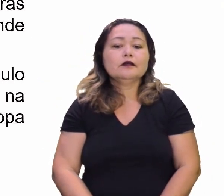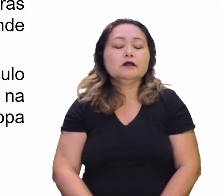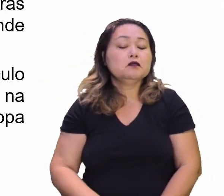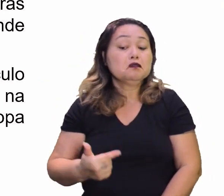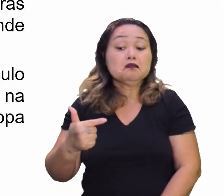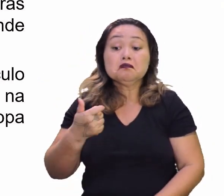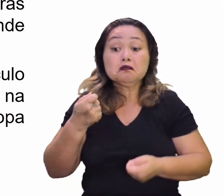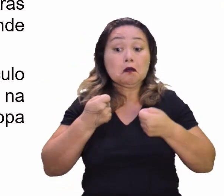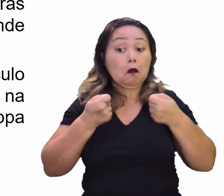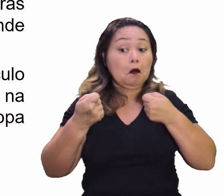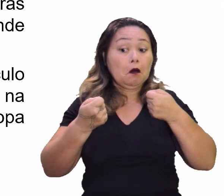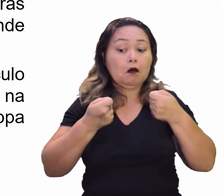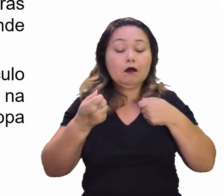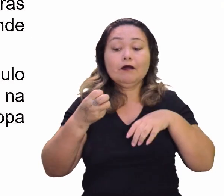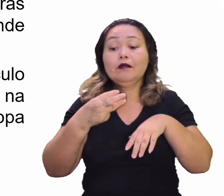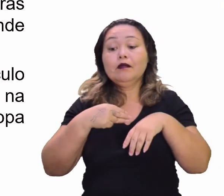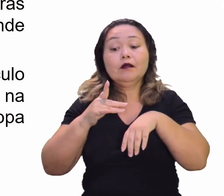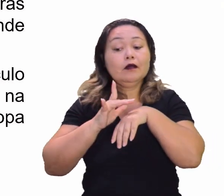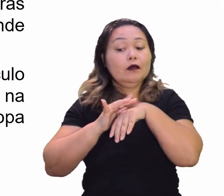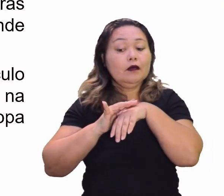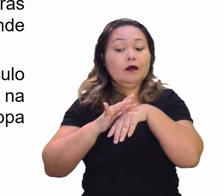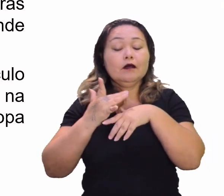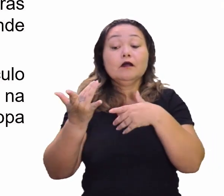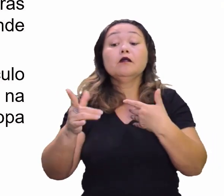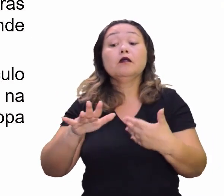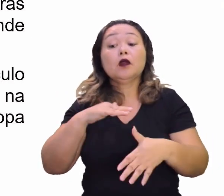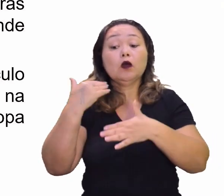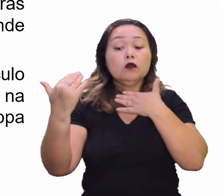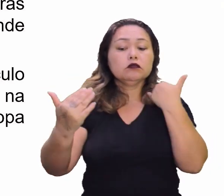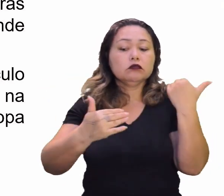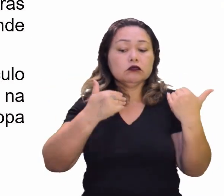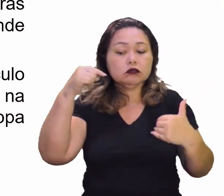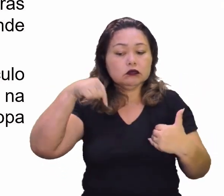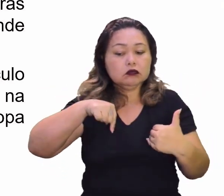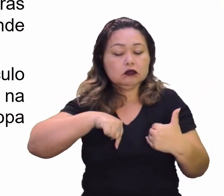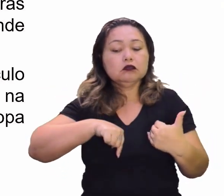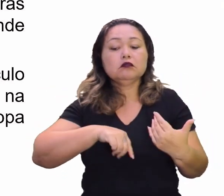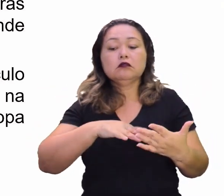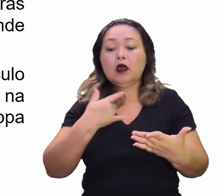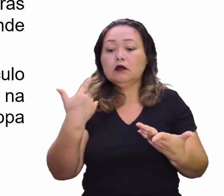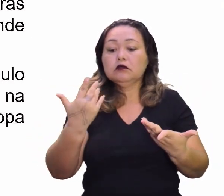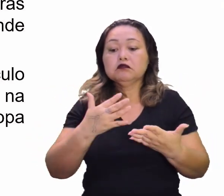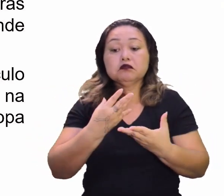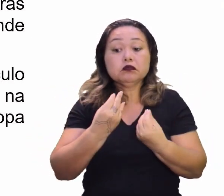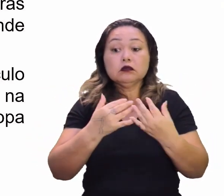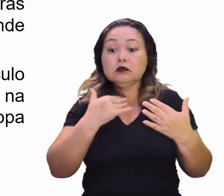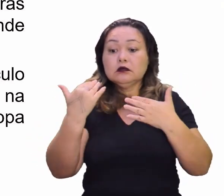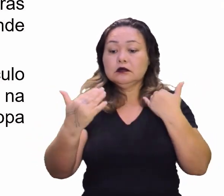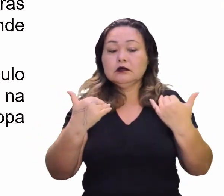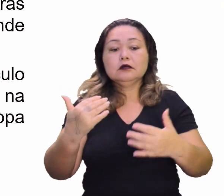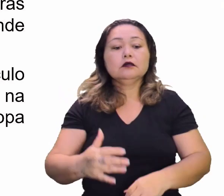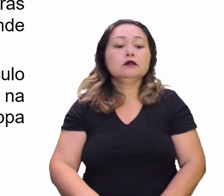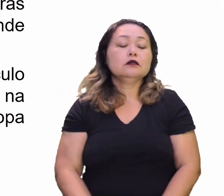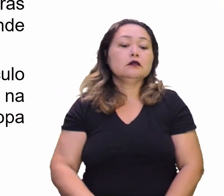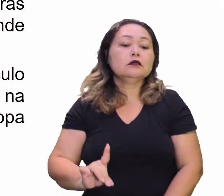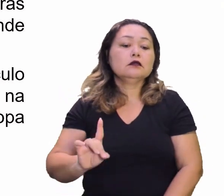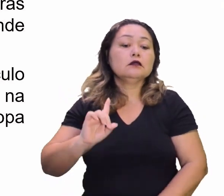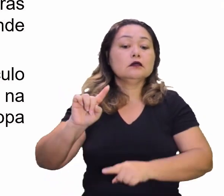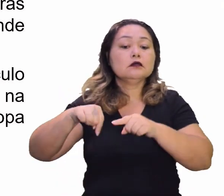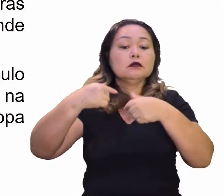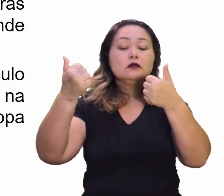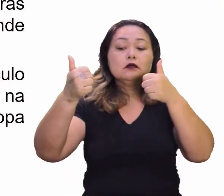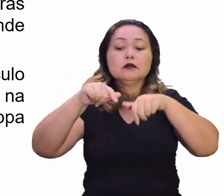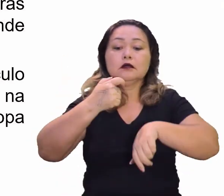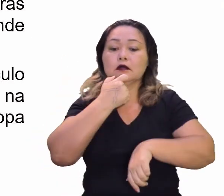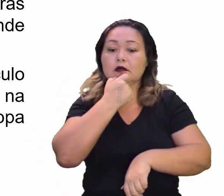Exato. Não tinha controle nenhum sobre as doenças, muito pelo contrário, morriam como moscas. Verdade. As pessoas aqui. D.